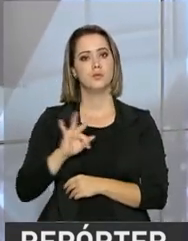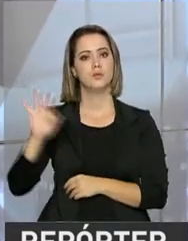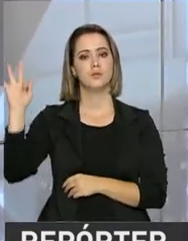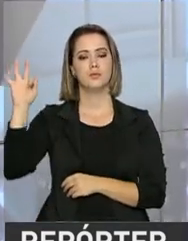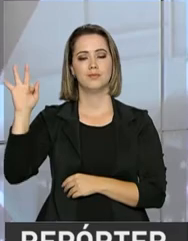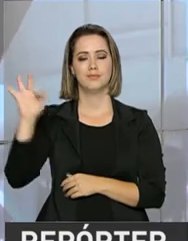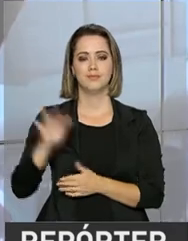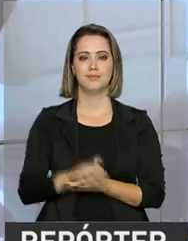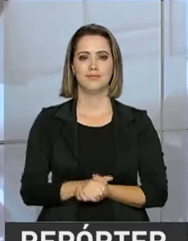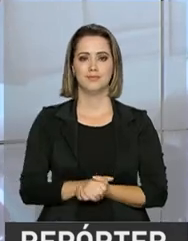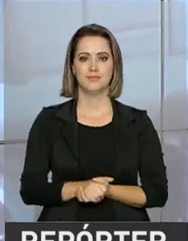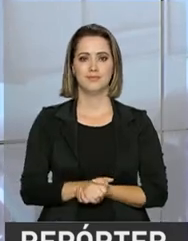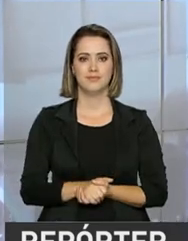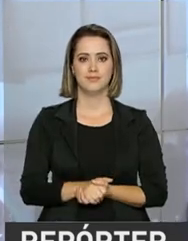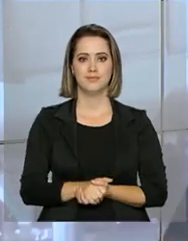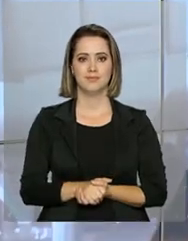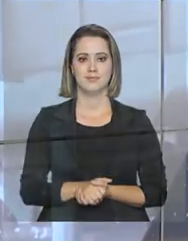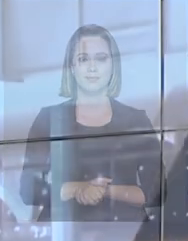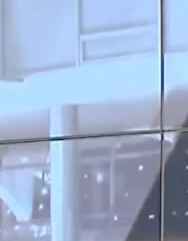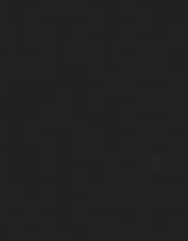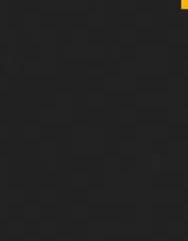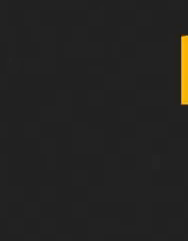a tv do governo federal